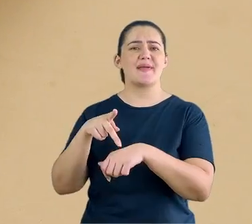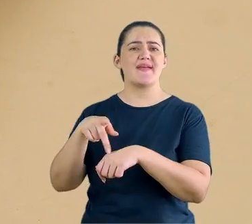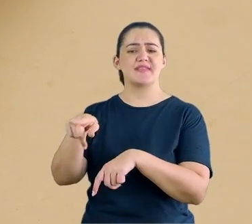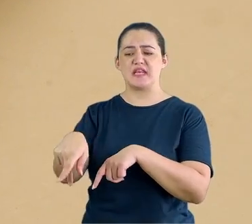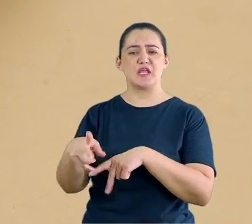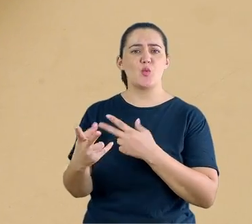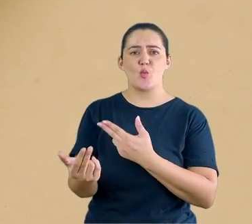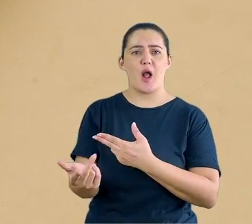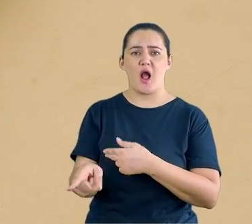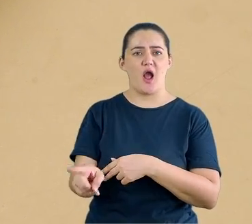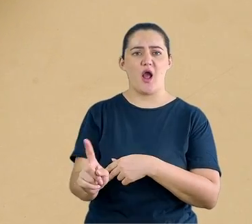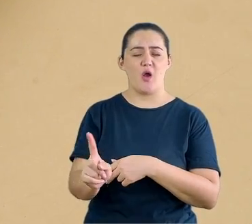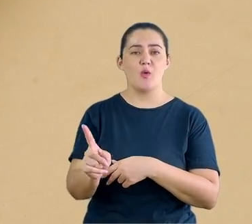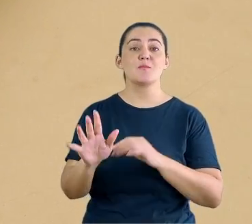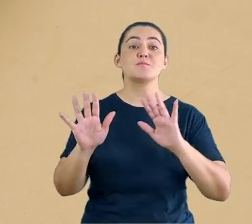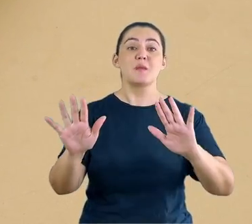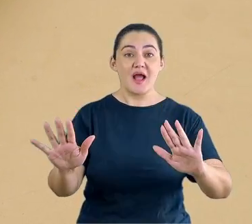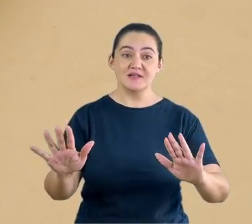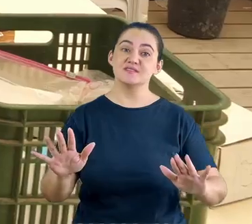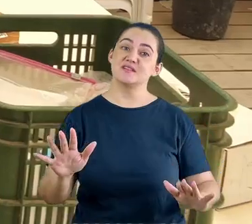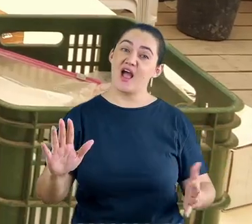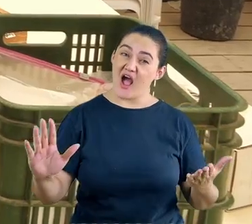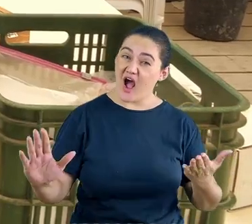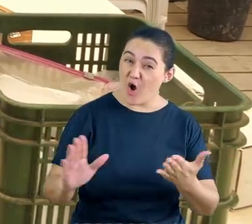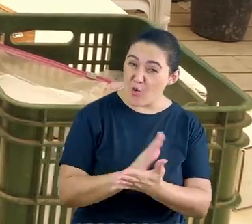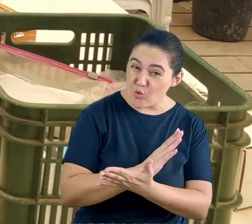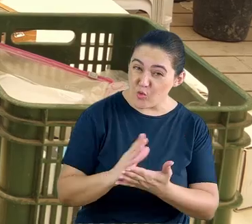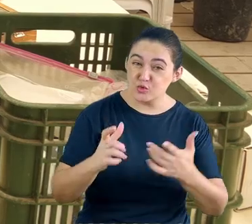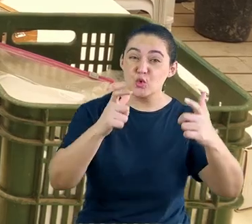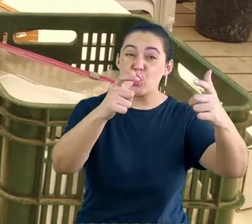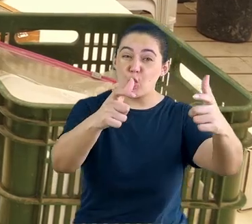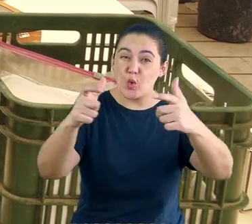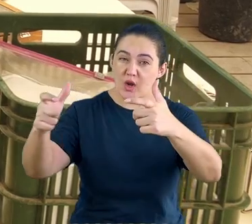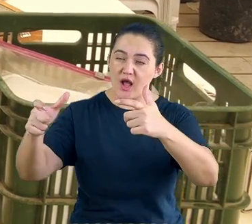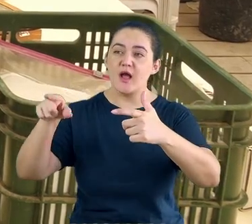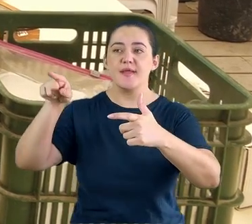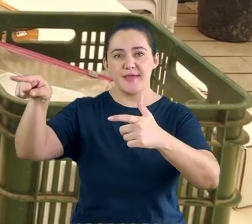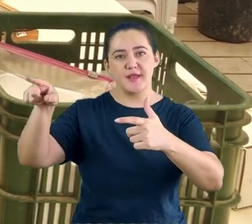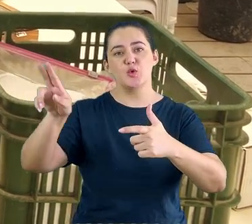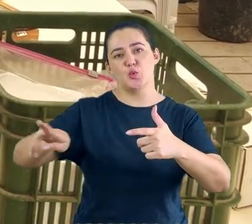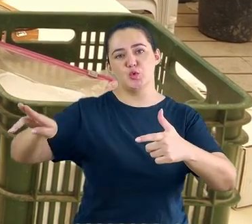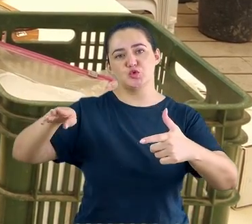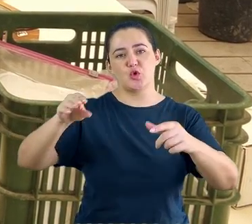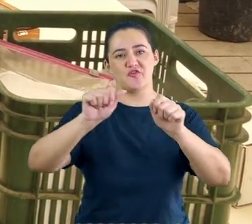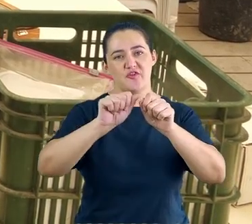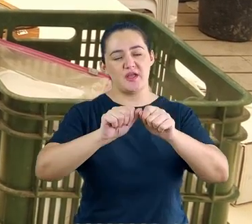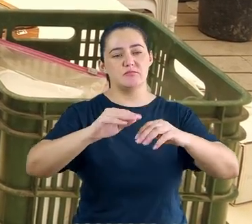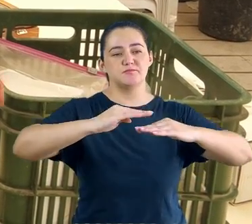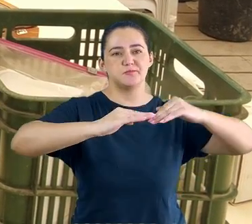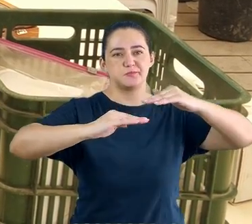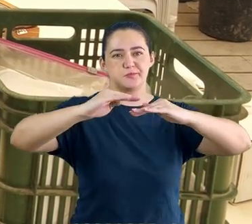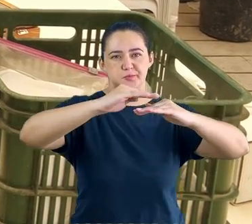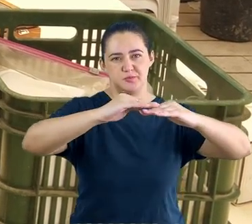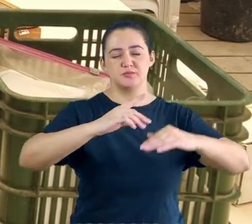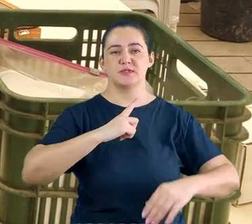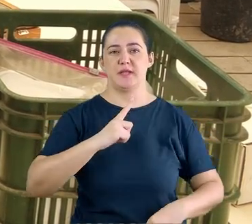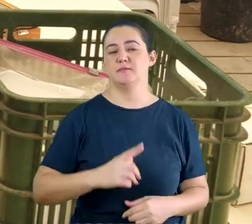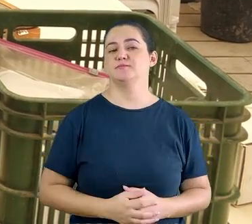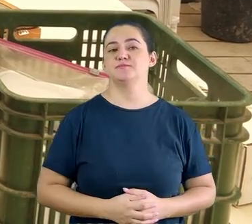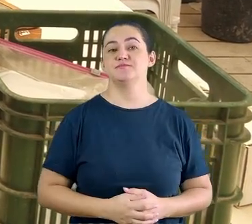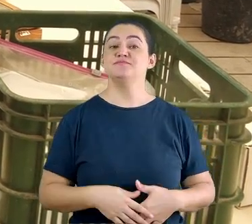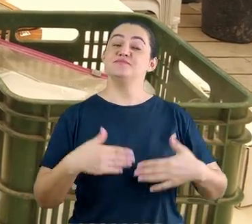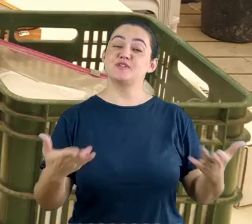este aqui pode indicar que, pelo menos em alguns setores, Herodes havia usado mármore na construção do templo. Então